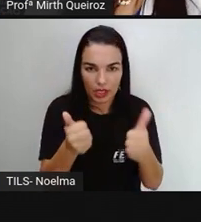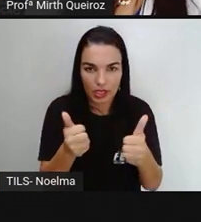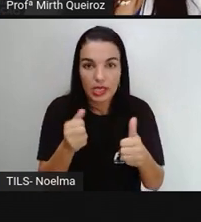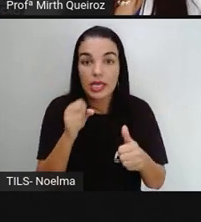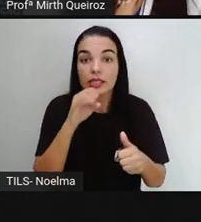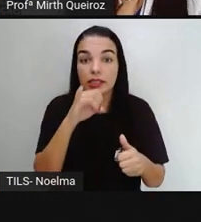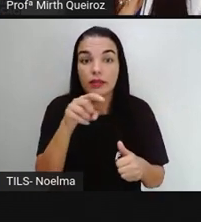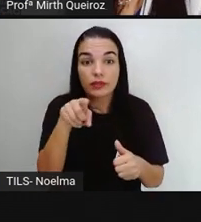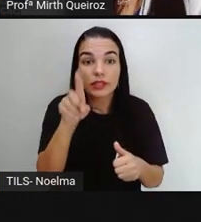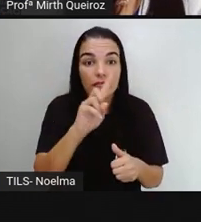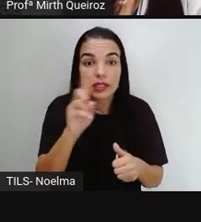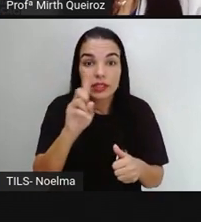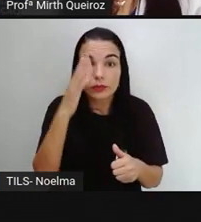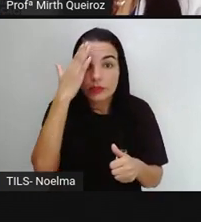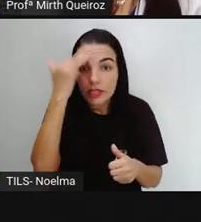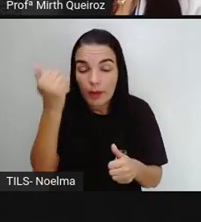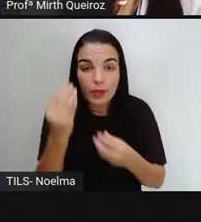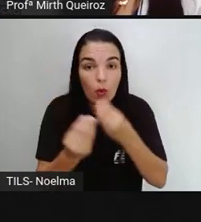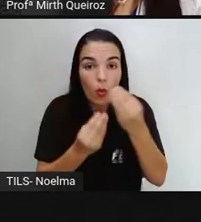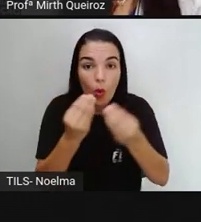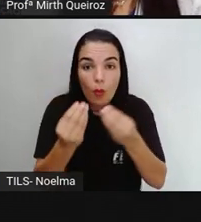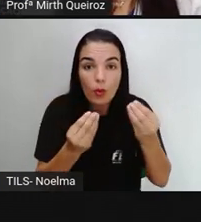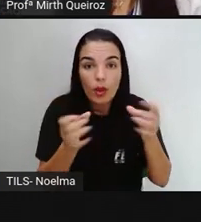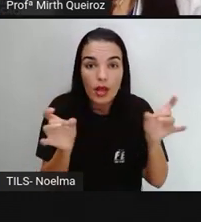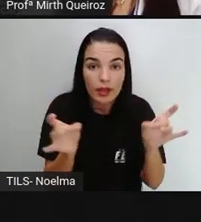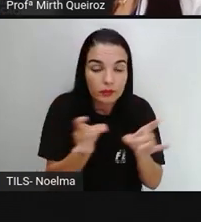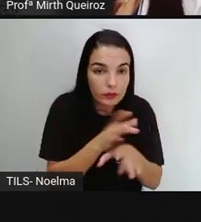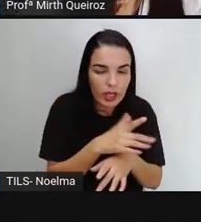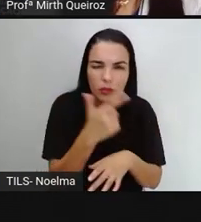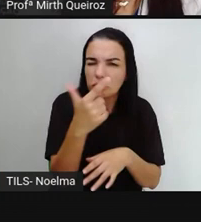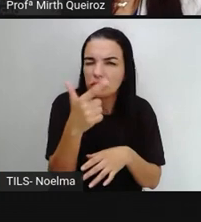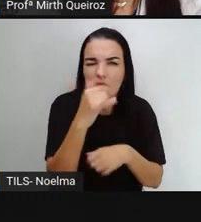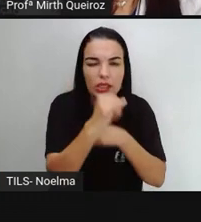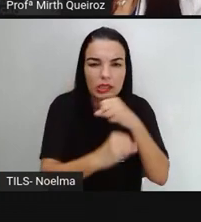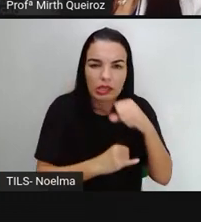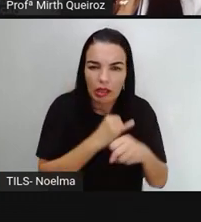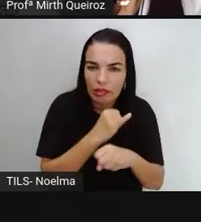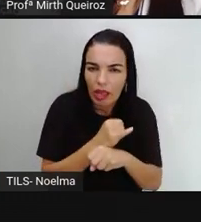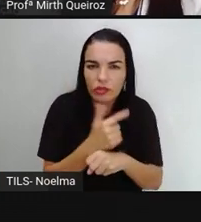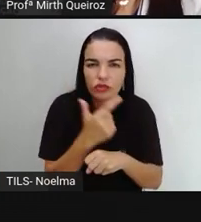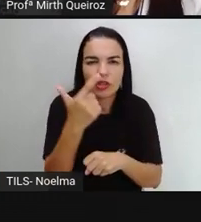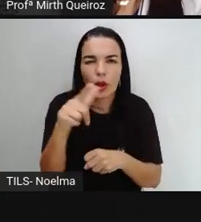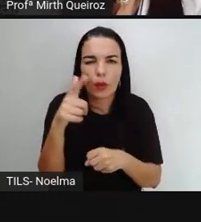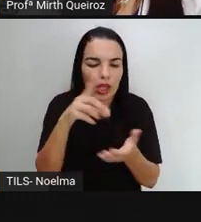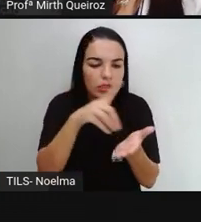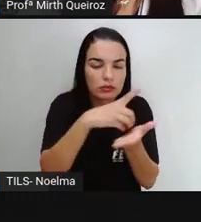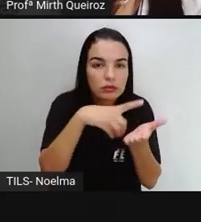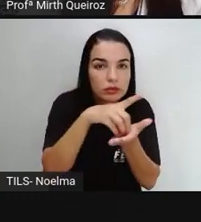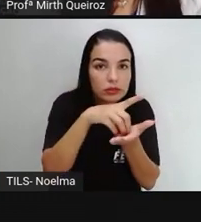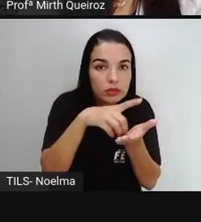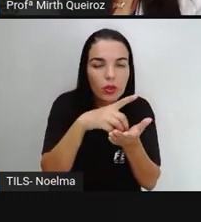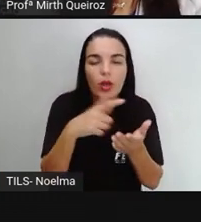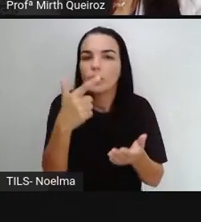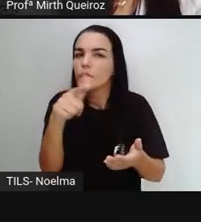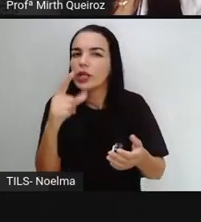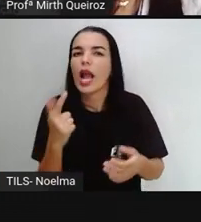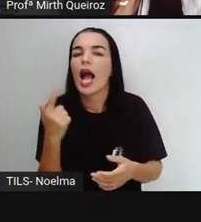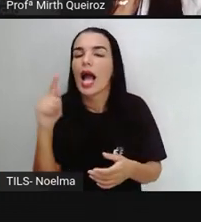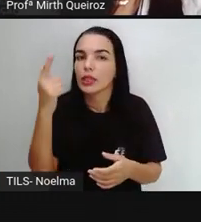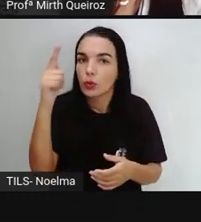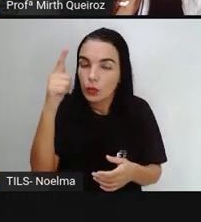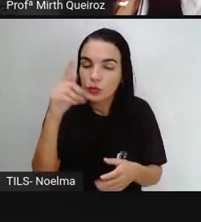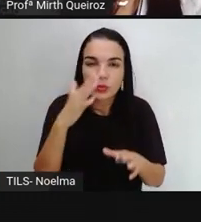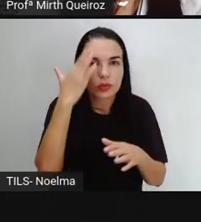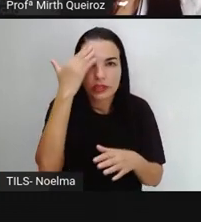saibam como resolver, não tenha internet, não tenha aí o dicionário, o adulto da sua casa